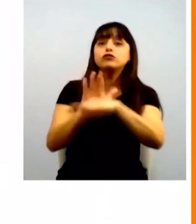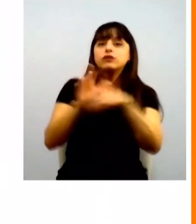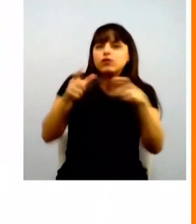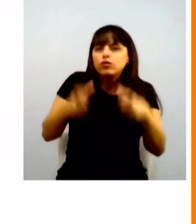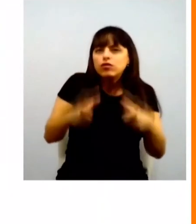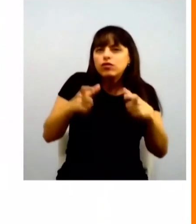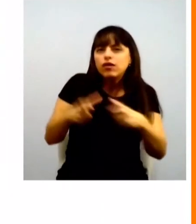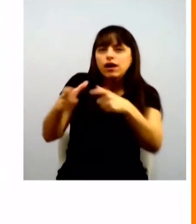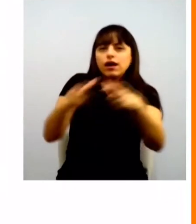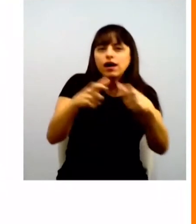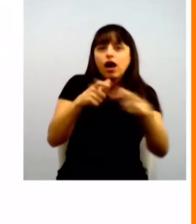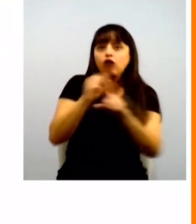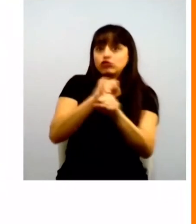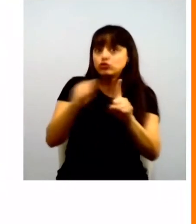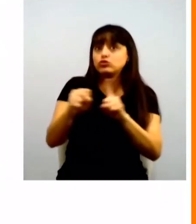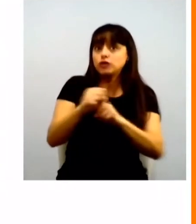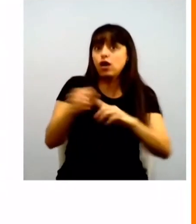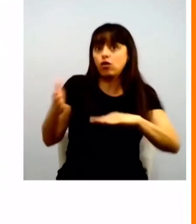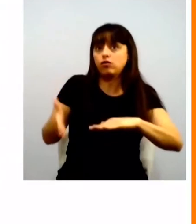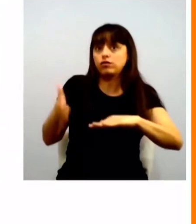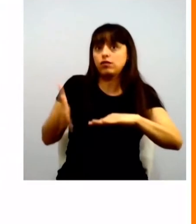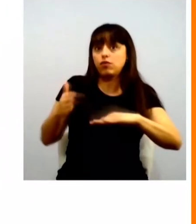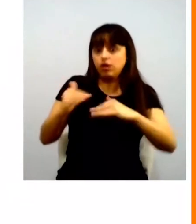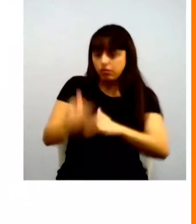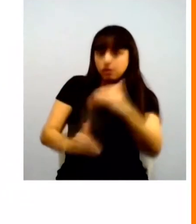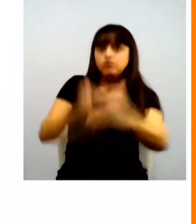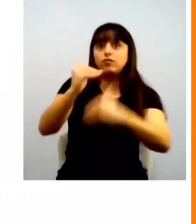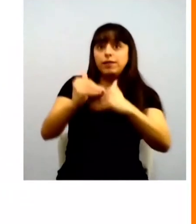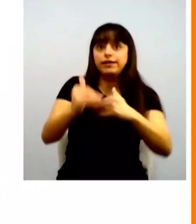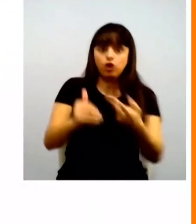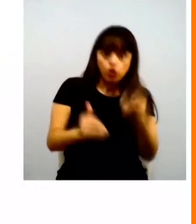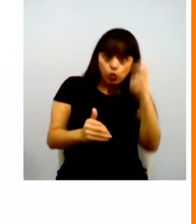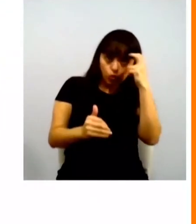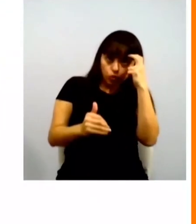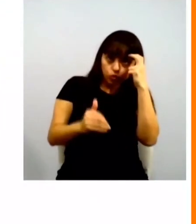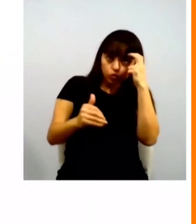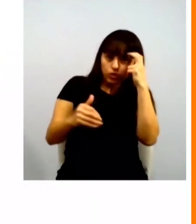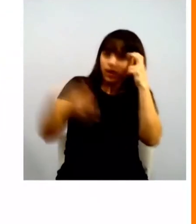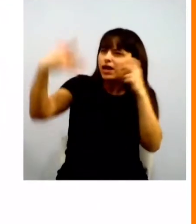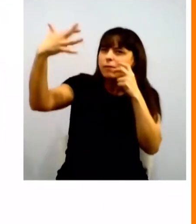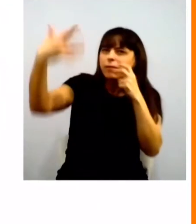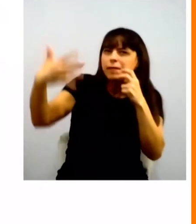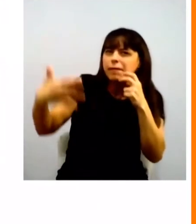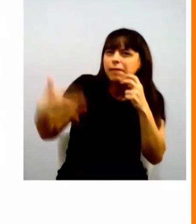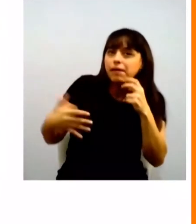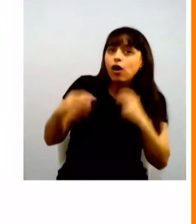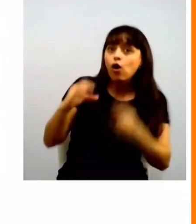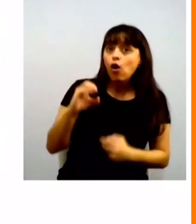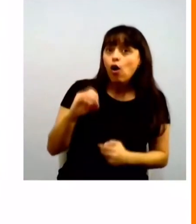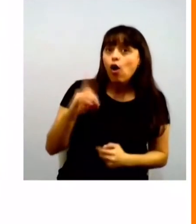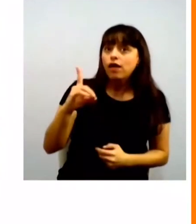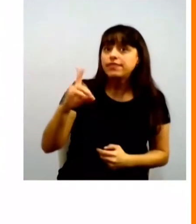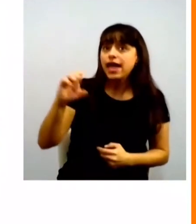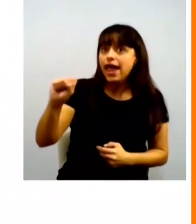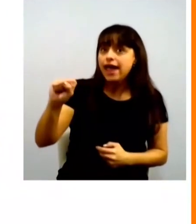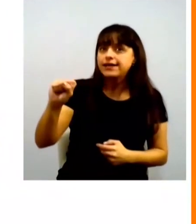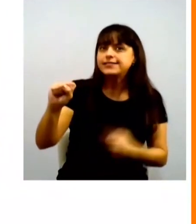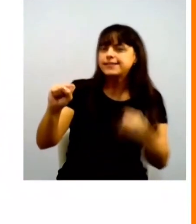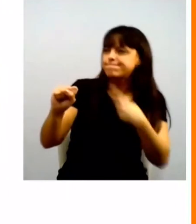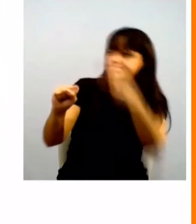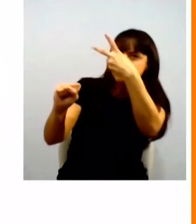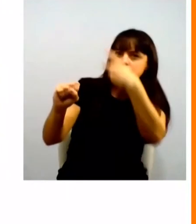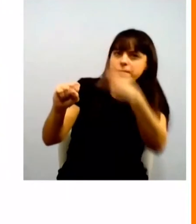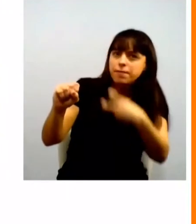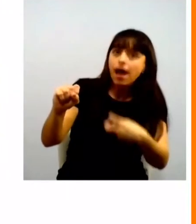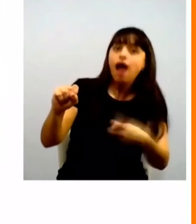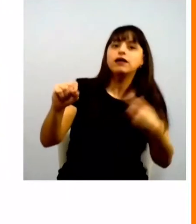sociedades contemporâneas. Portanto, interpretar os ODS e evidenciar os aportes da cultura ao